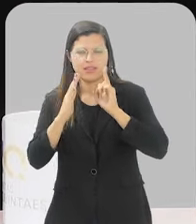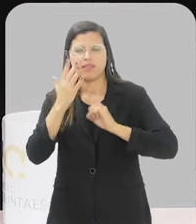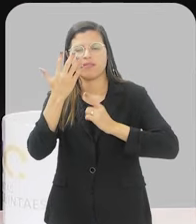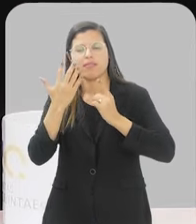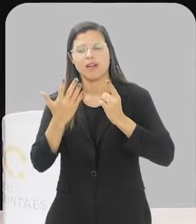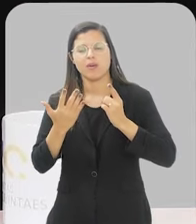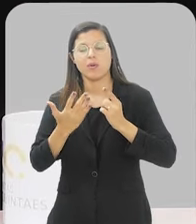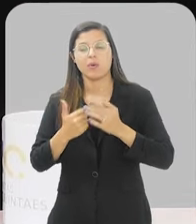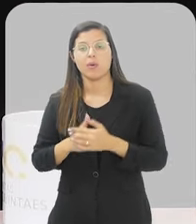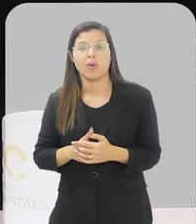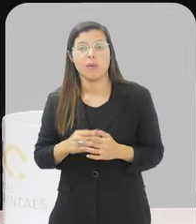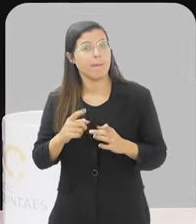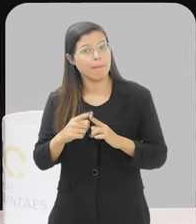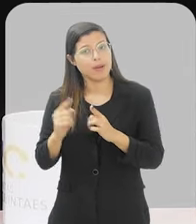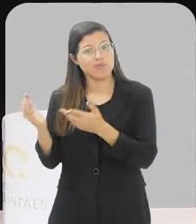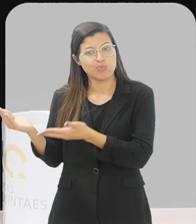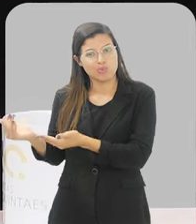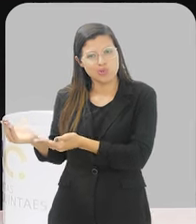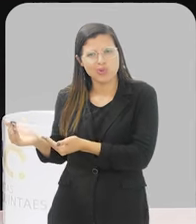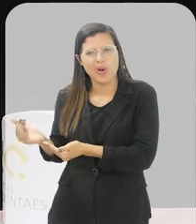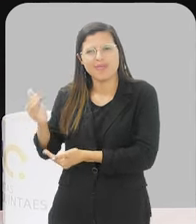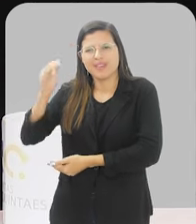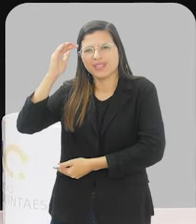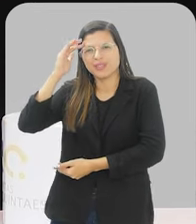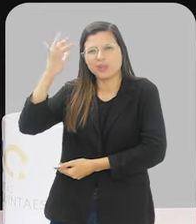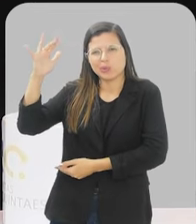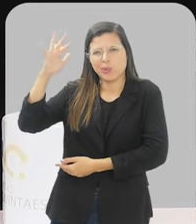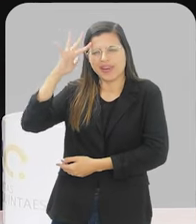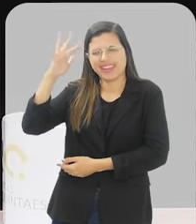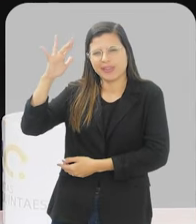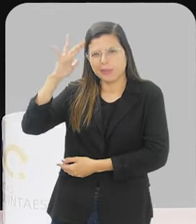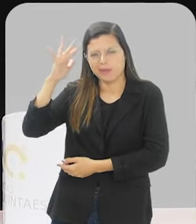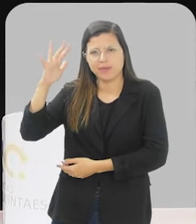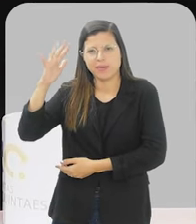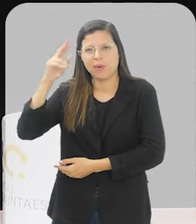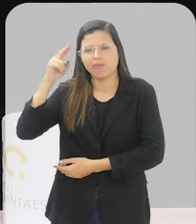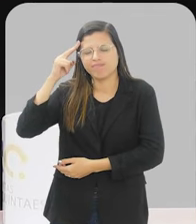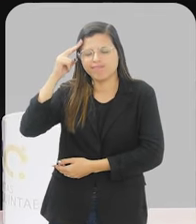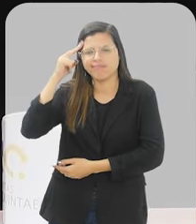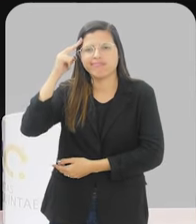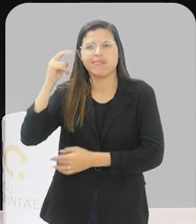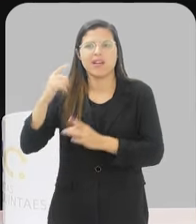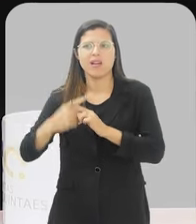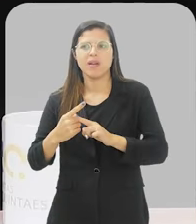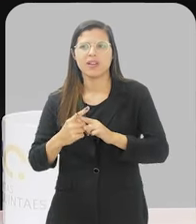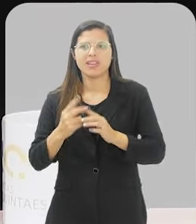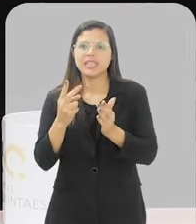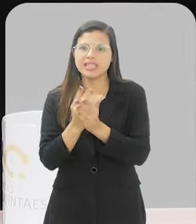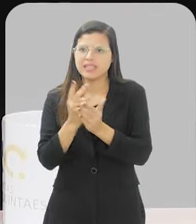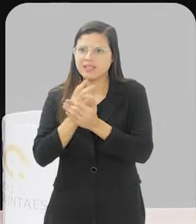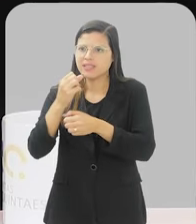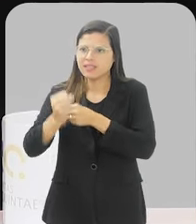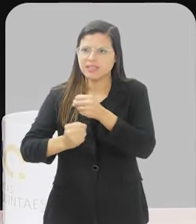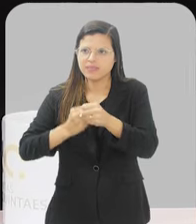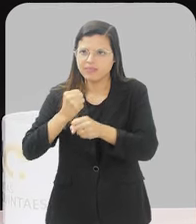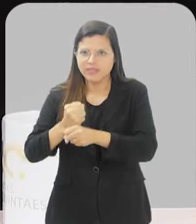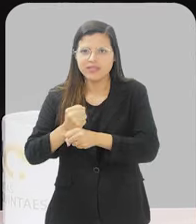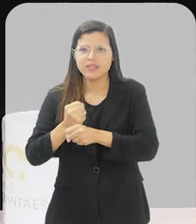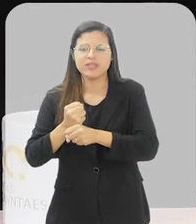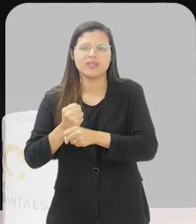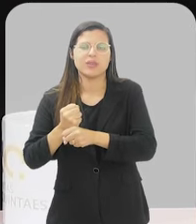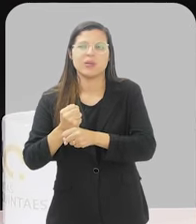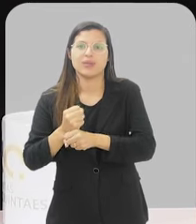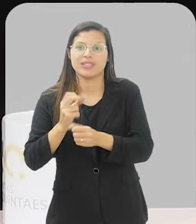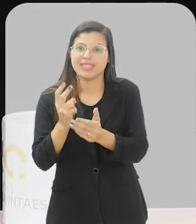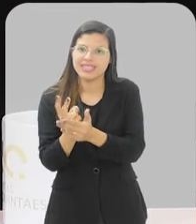e essa trajetória, é um jovem menino sonhador. Porque todo destaque, ele pode